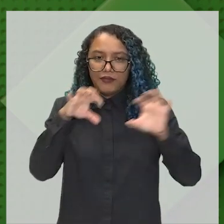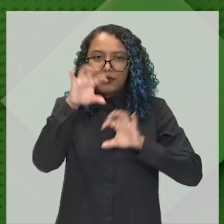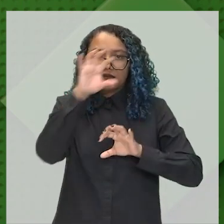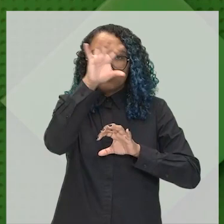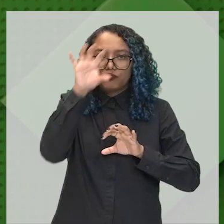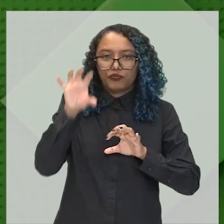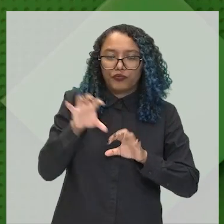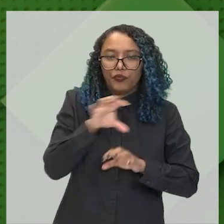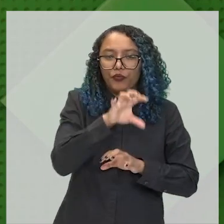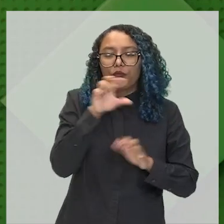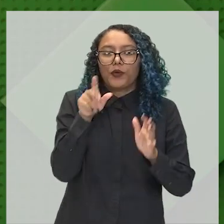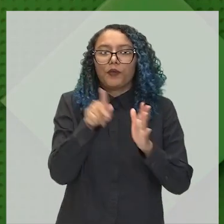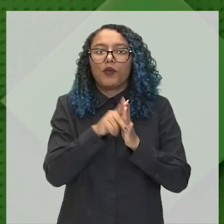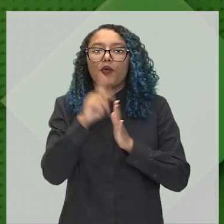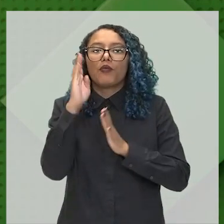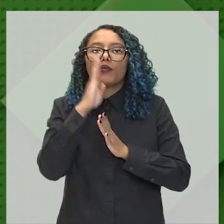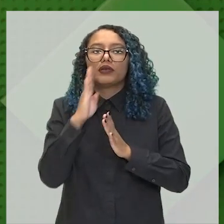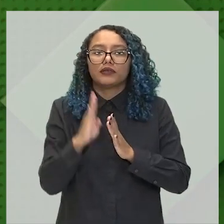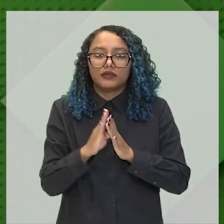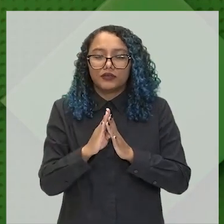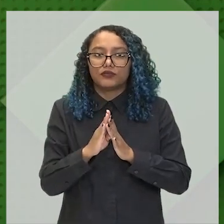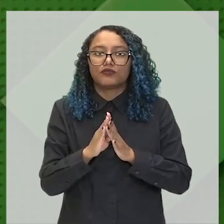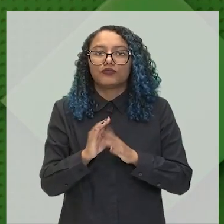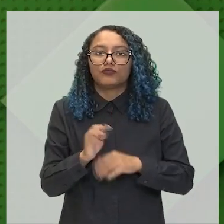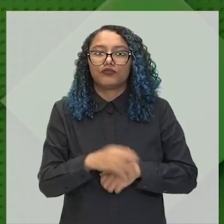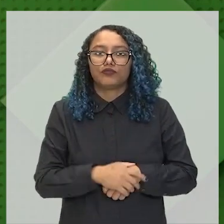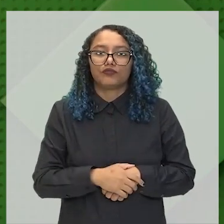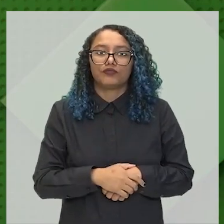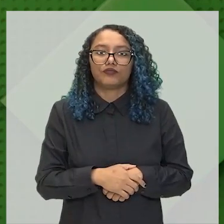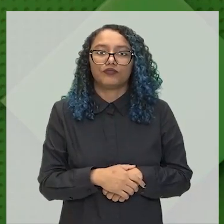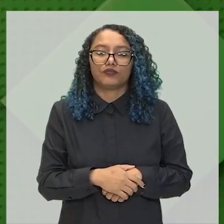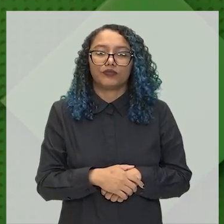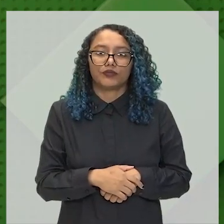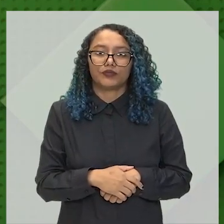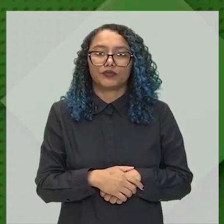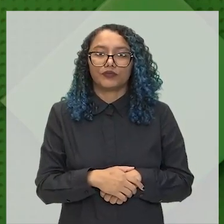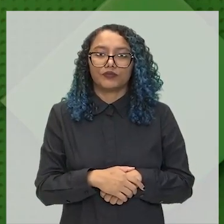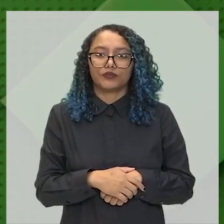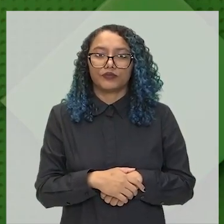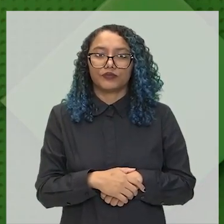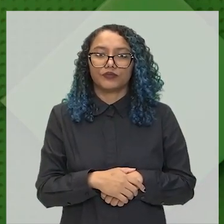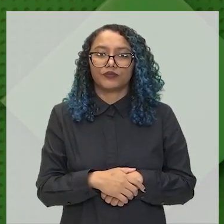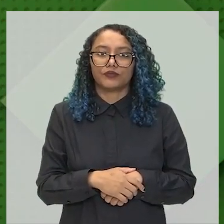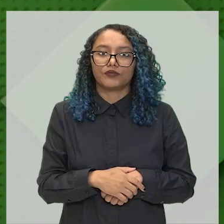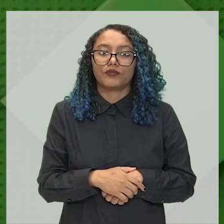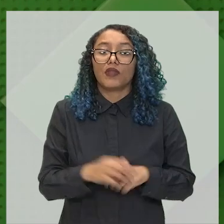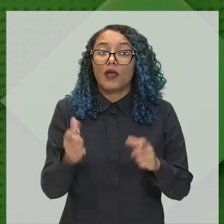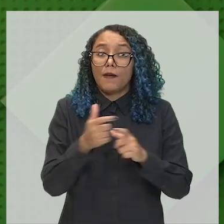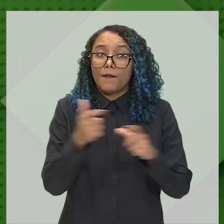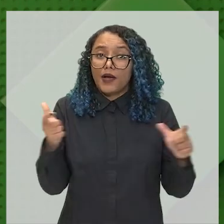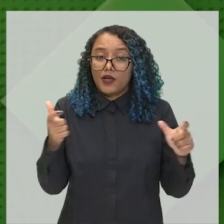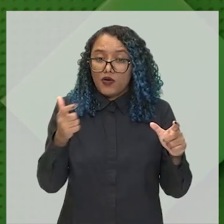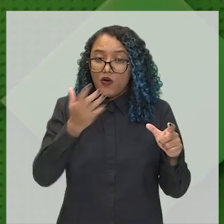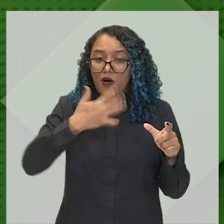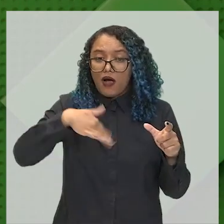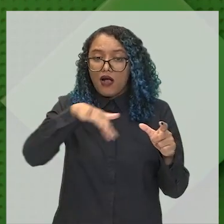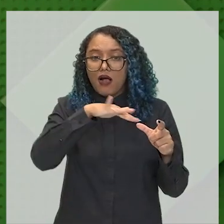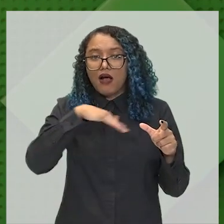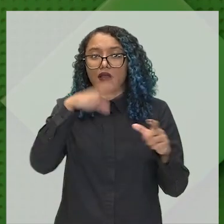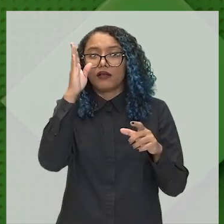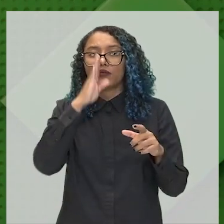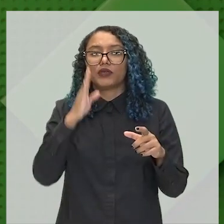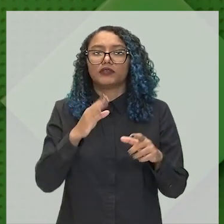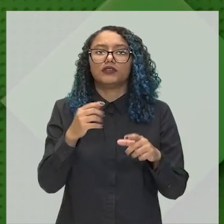terra que tem aí os limites geográficos do Brasil. Então, nós temos a sua maior parte